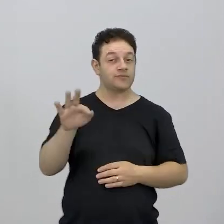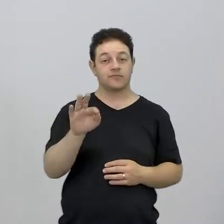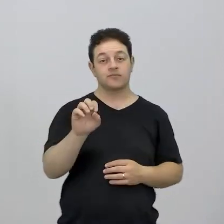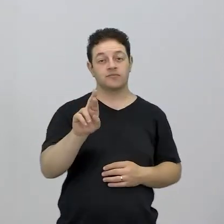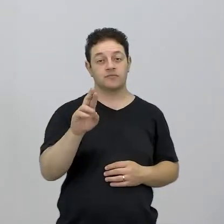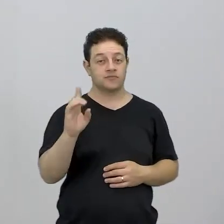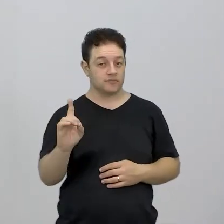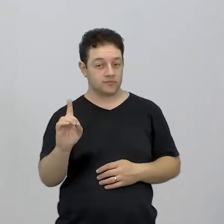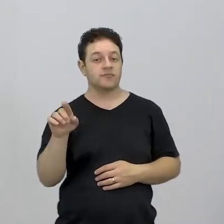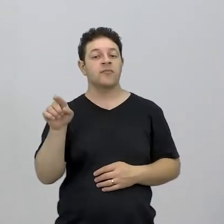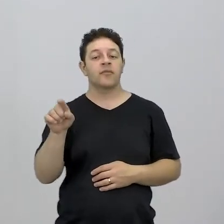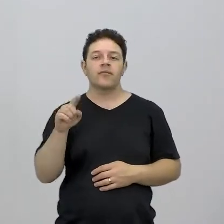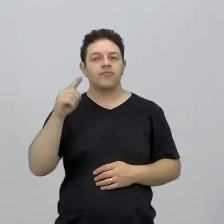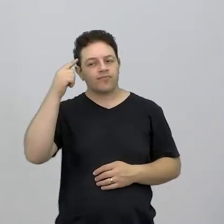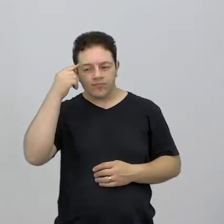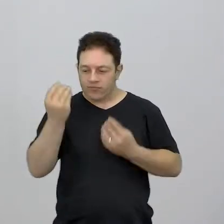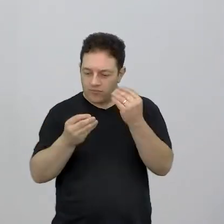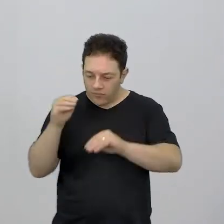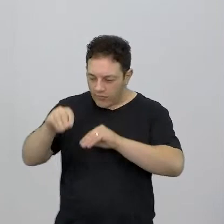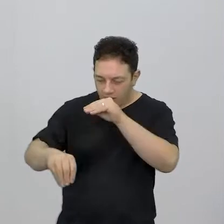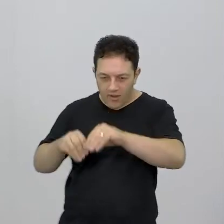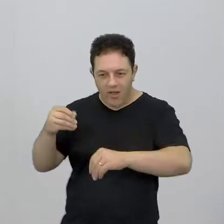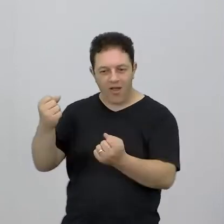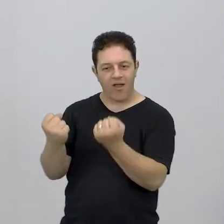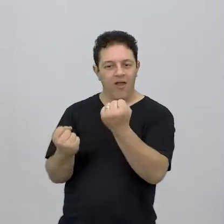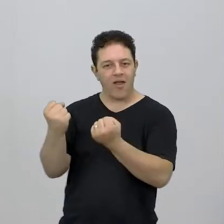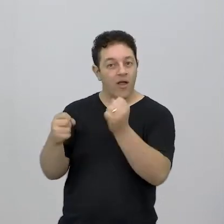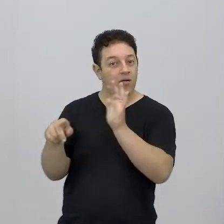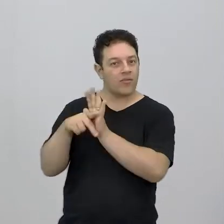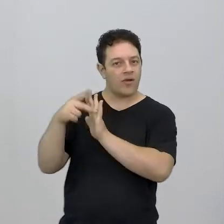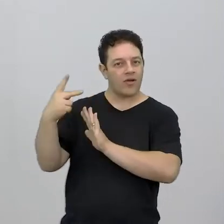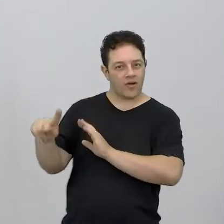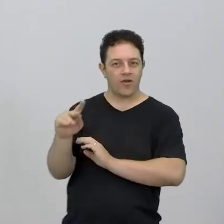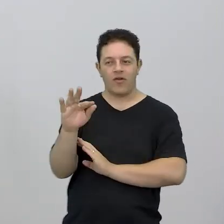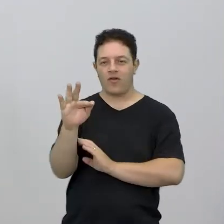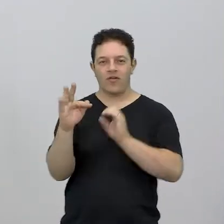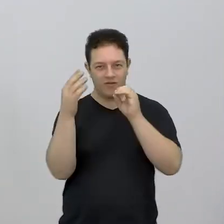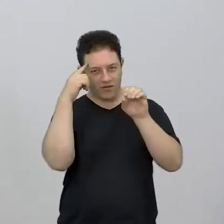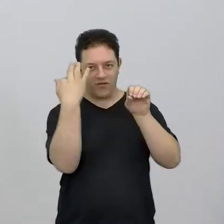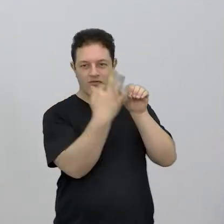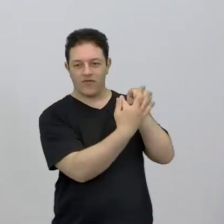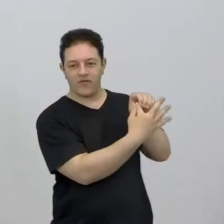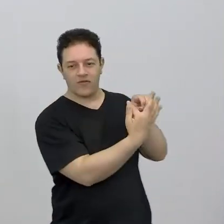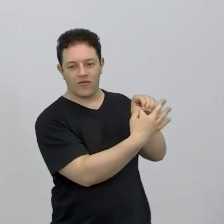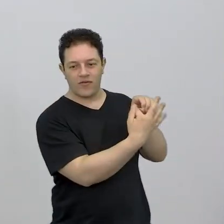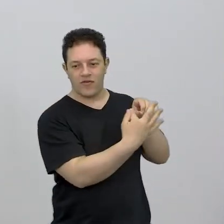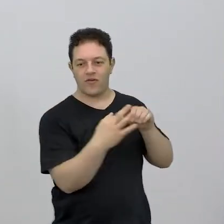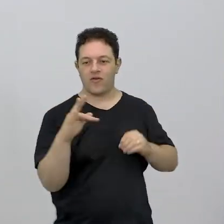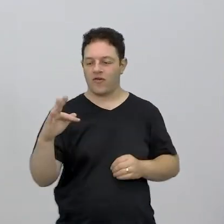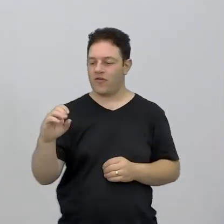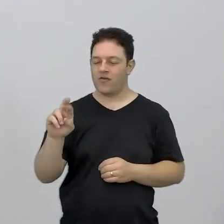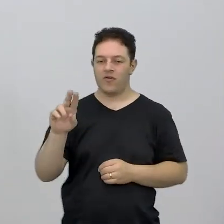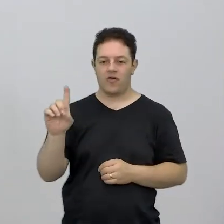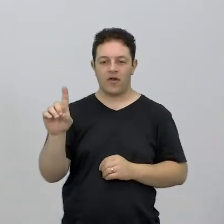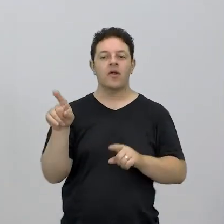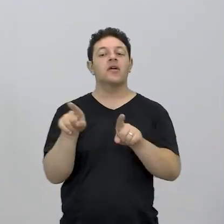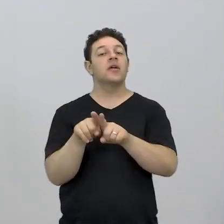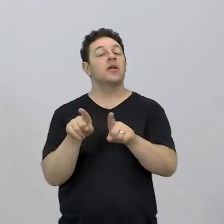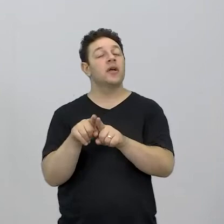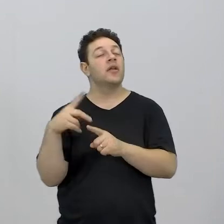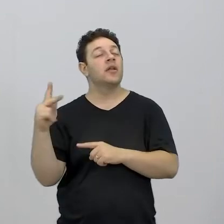esse processo de montagem dos carros dele, Henry Ford, da Ford, no que ele já conhecia também